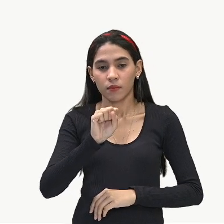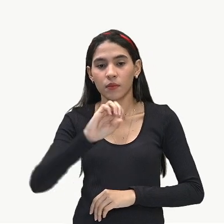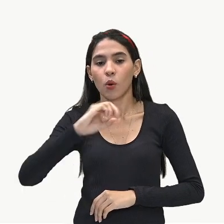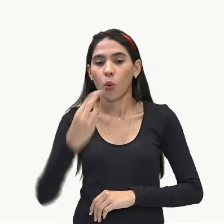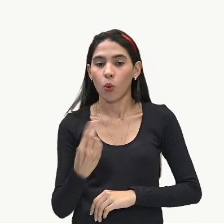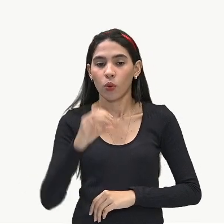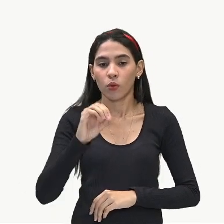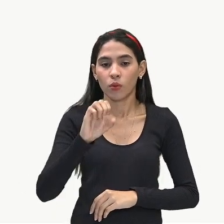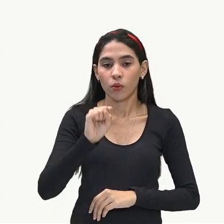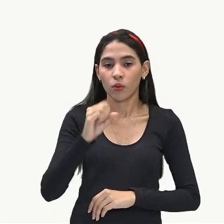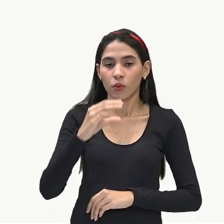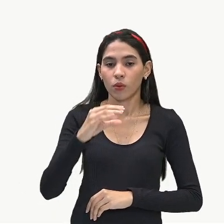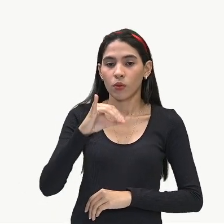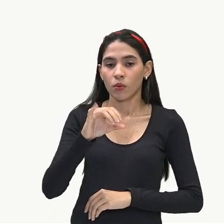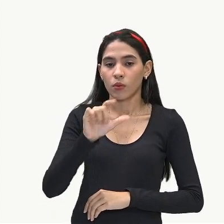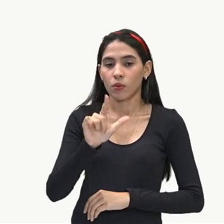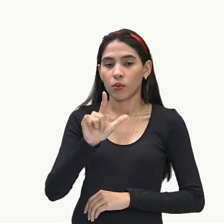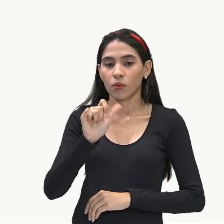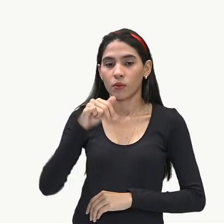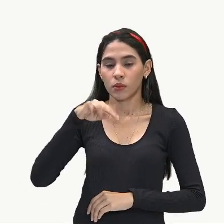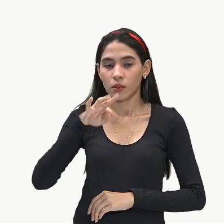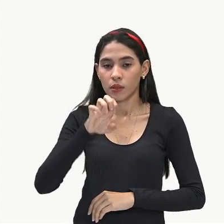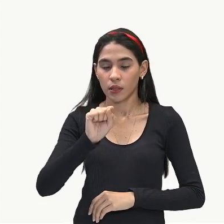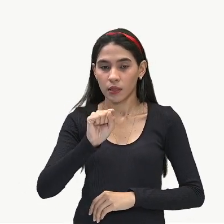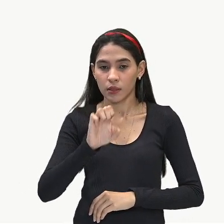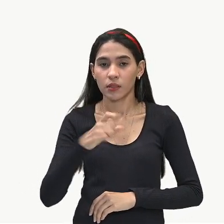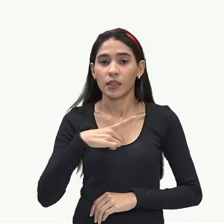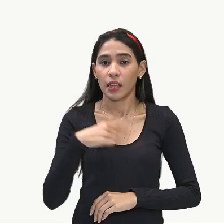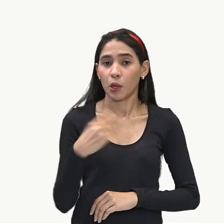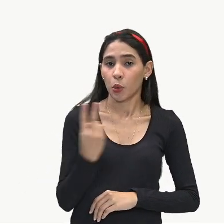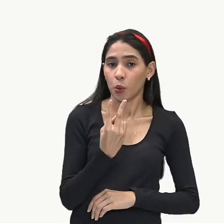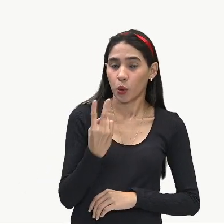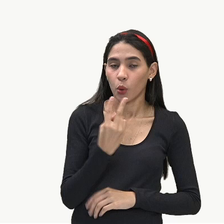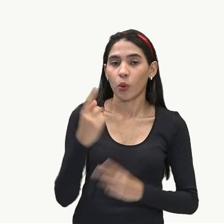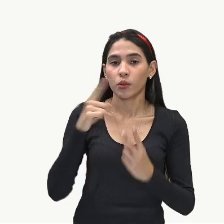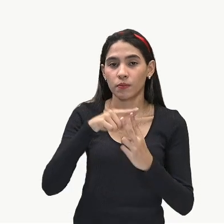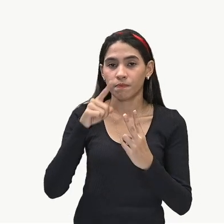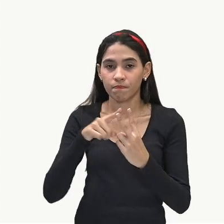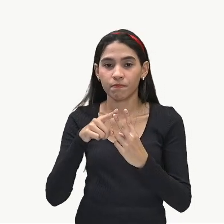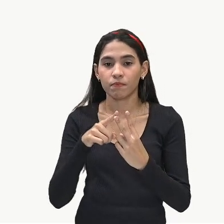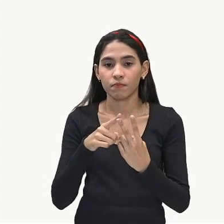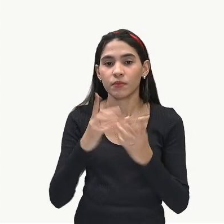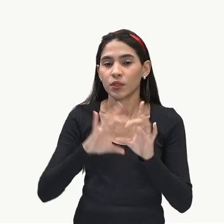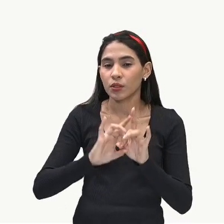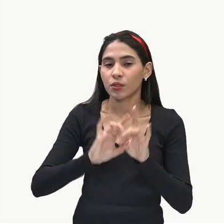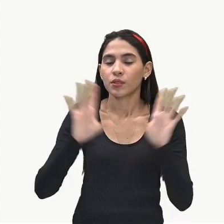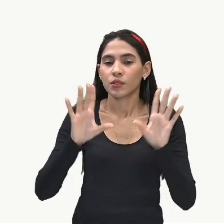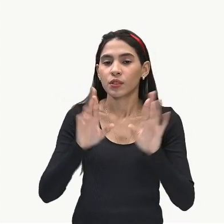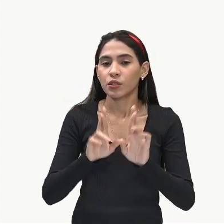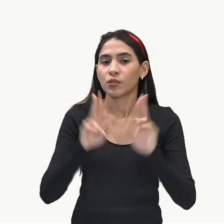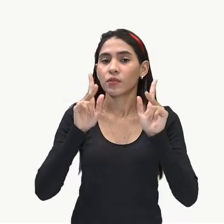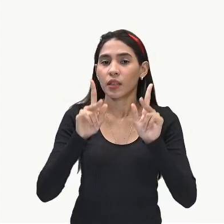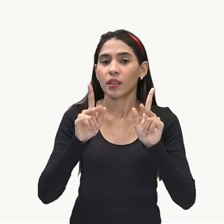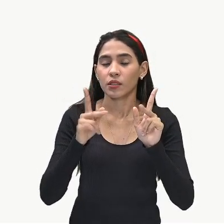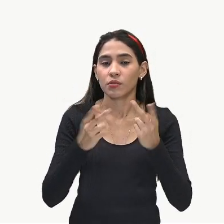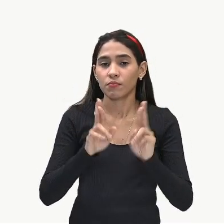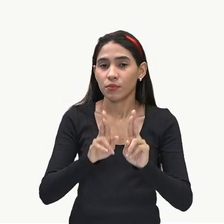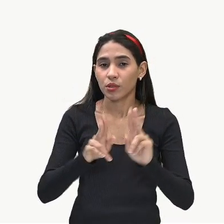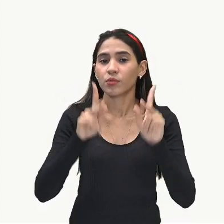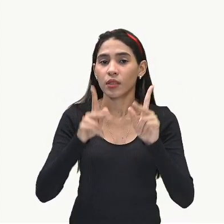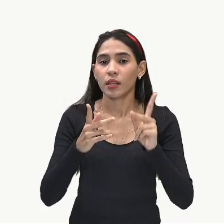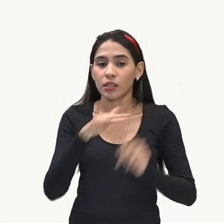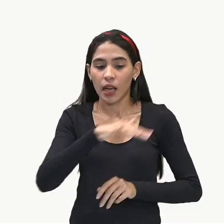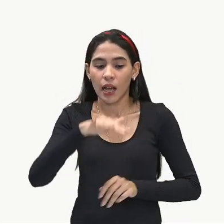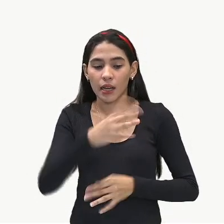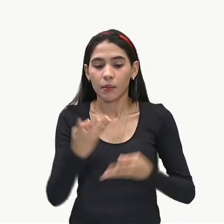ok? Então olha o que diz a definição. Existem duas maneiras distintas na matemática é diferente, tá, pessoal?